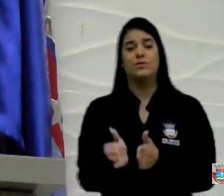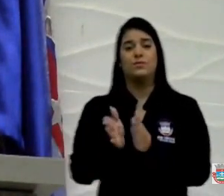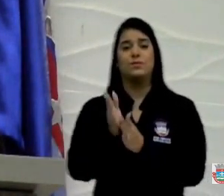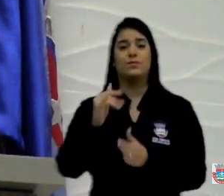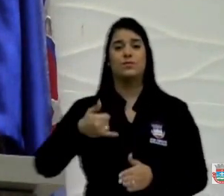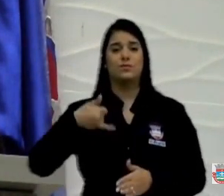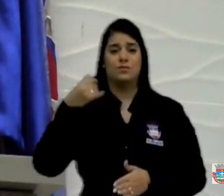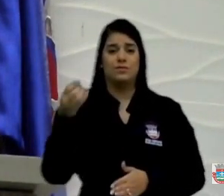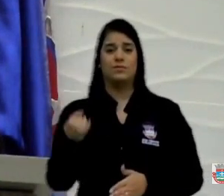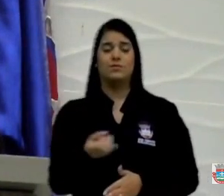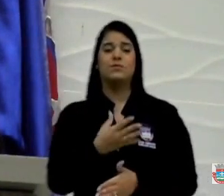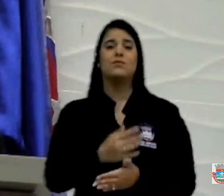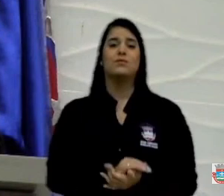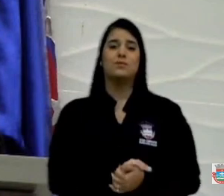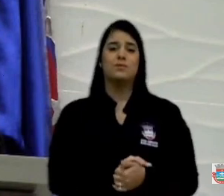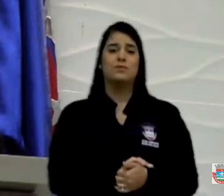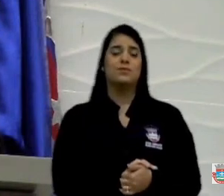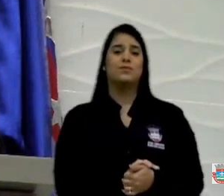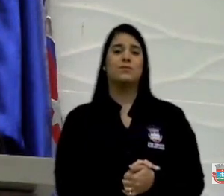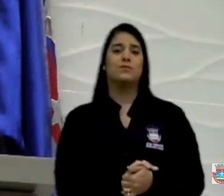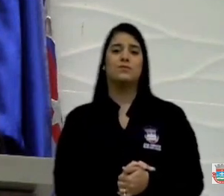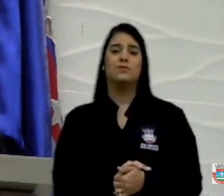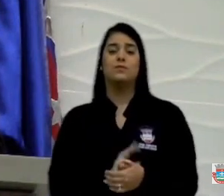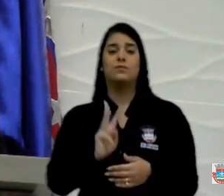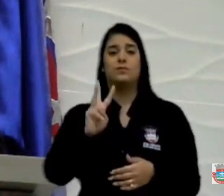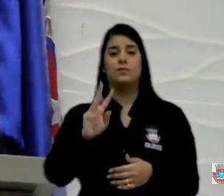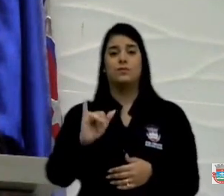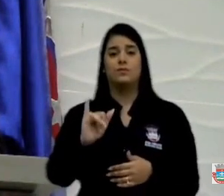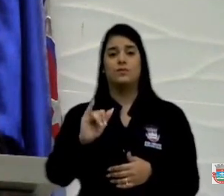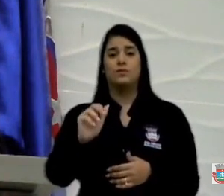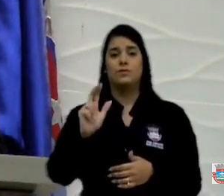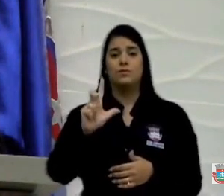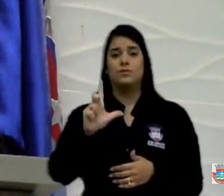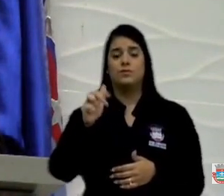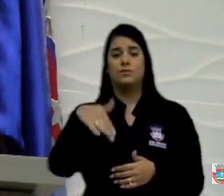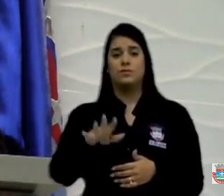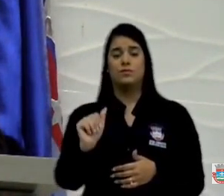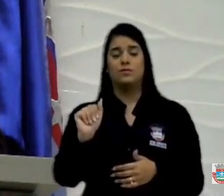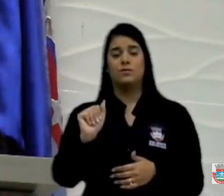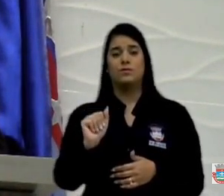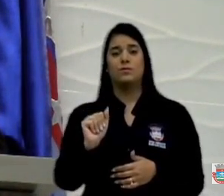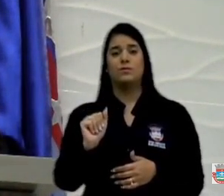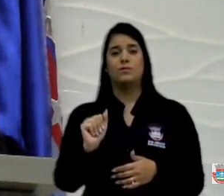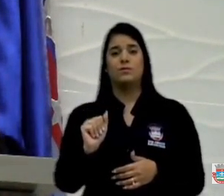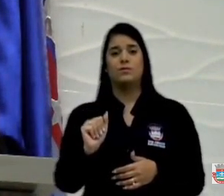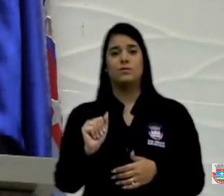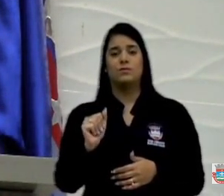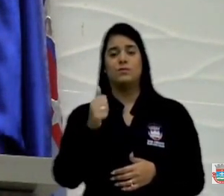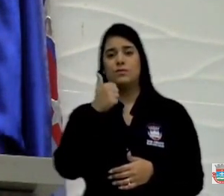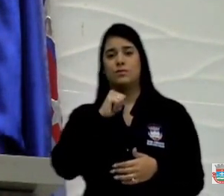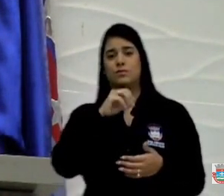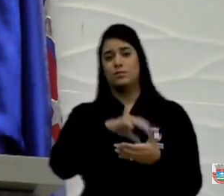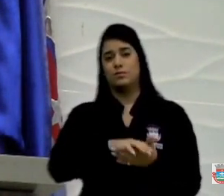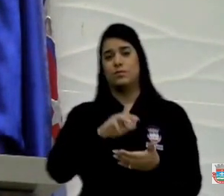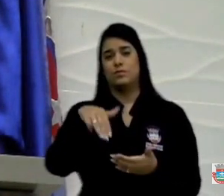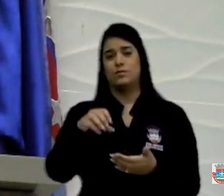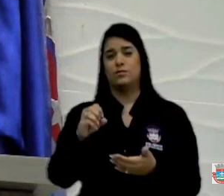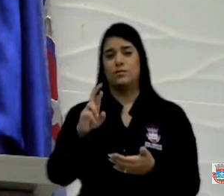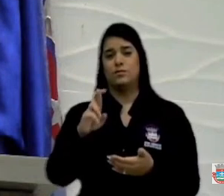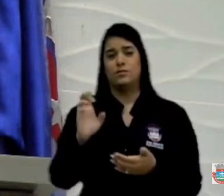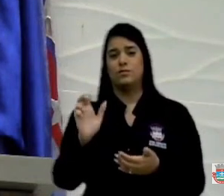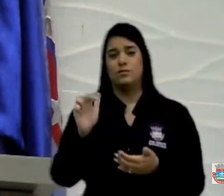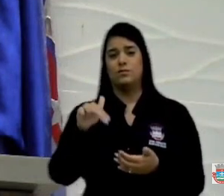de aniversário, os quais coloquei para a Wilma, filha de Cleonice, Wilma, esposa de Moreninho,